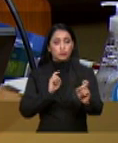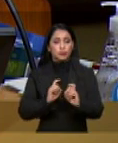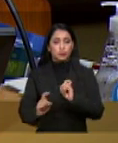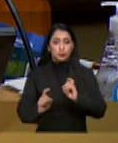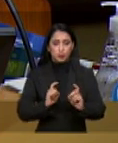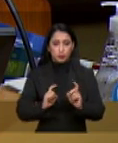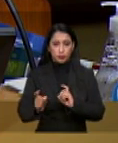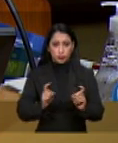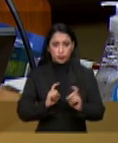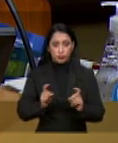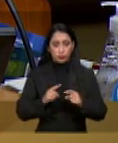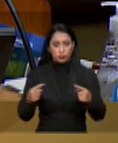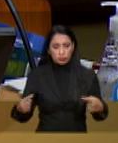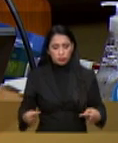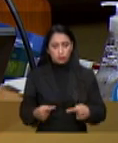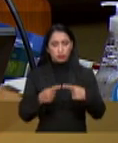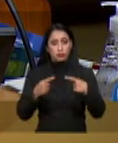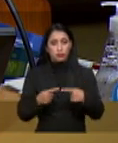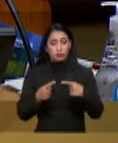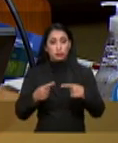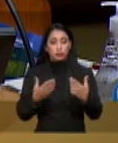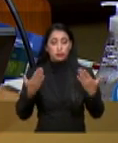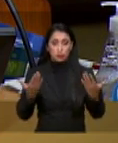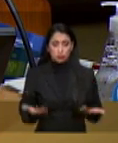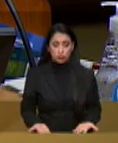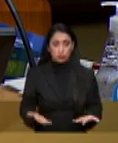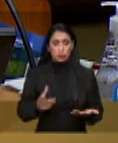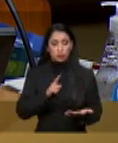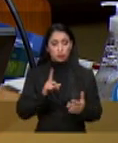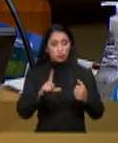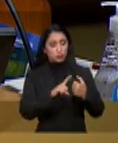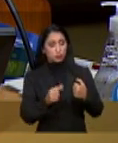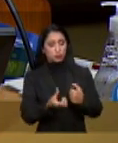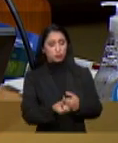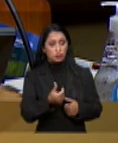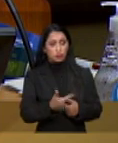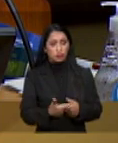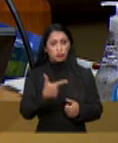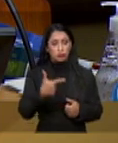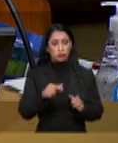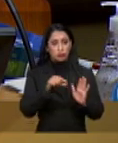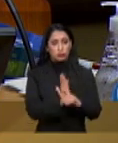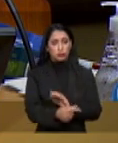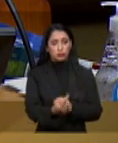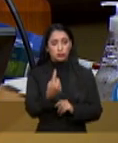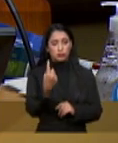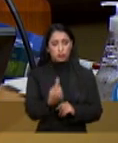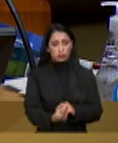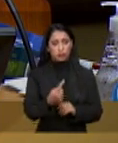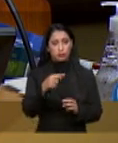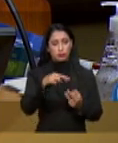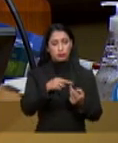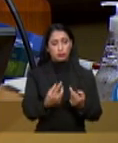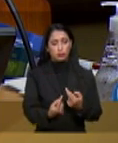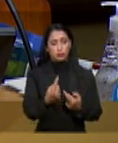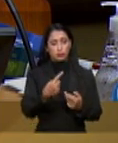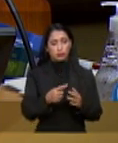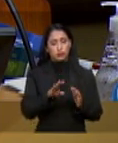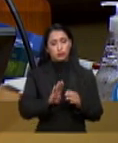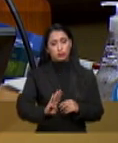administrativa, compatibilizando-se, portanto, com o artigo 62, parágrafo 1º, inciso 1b da Lei